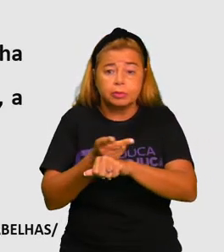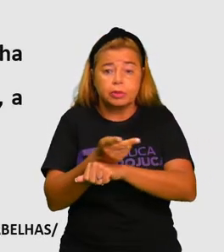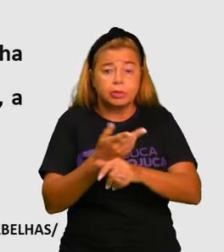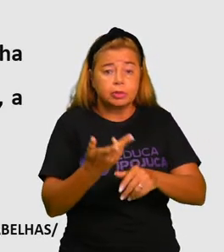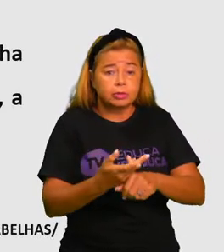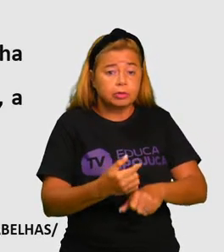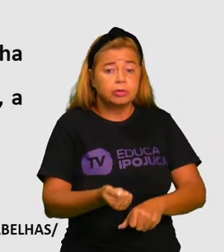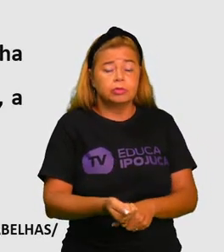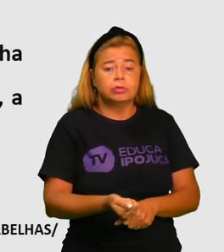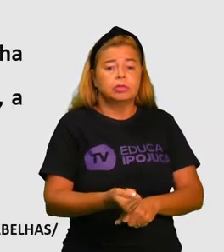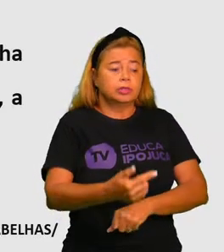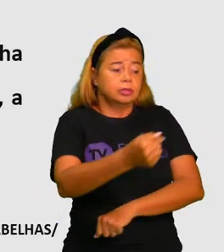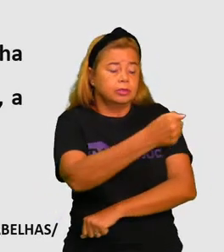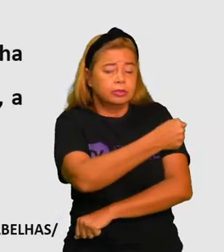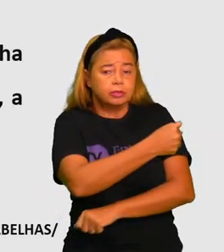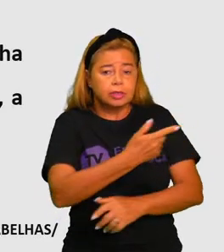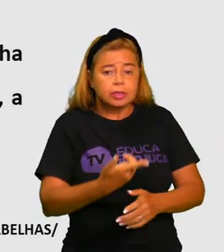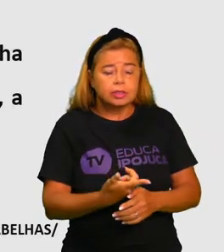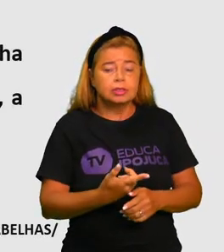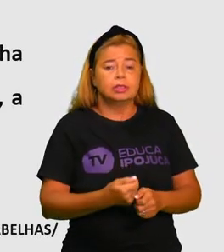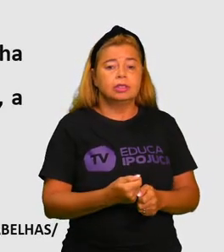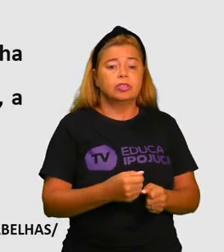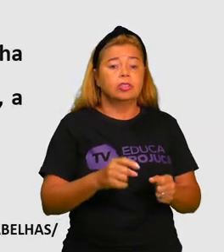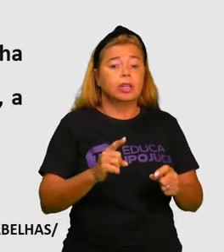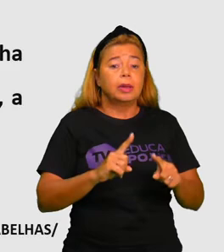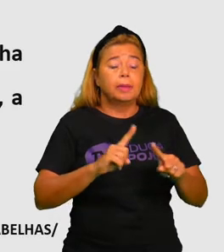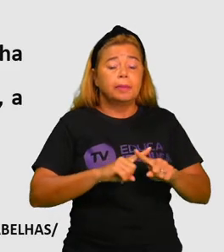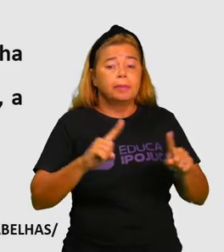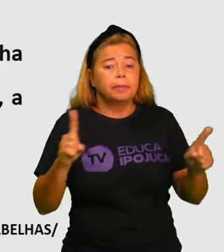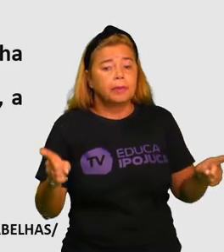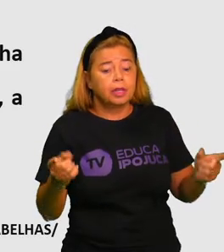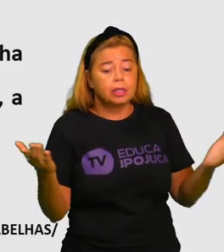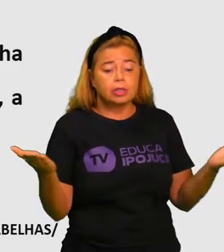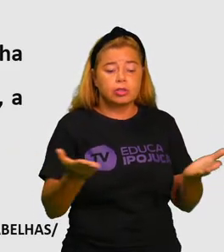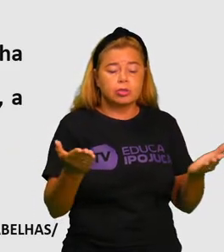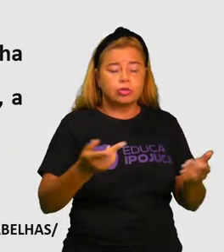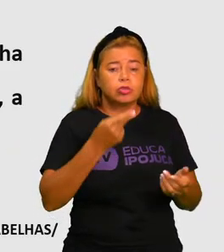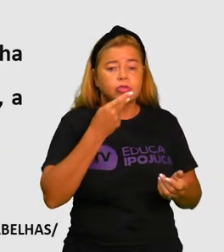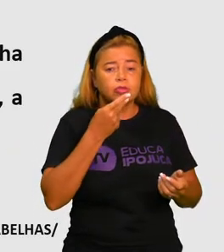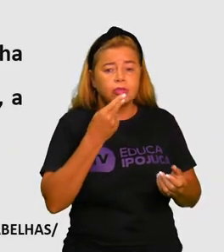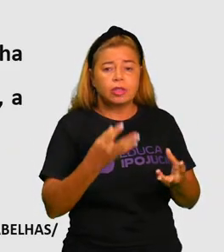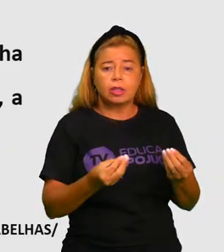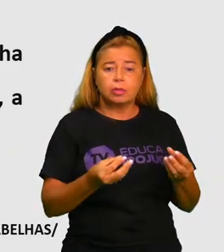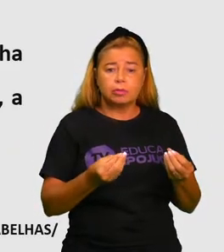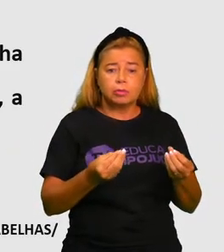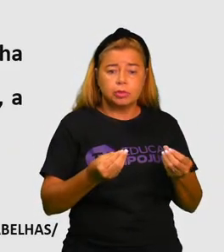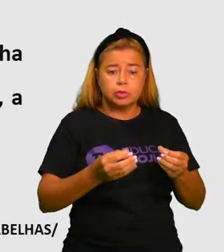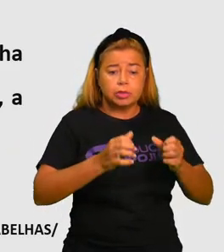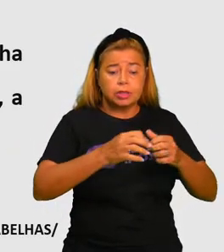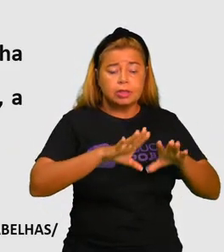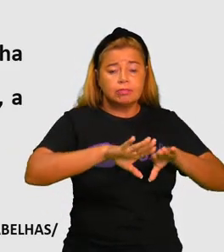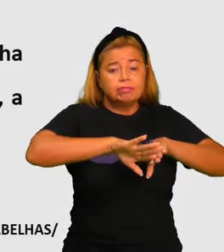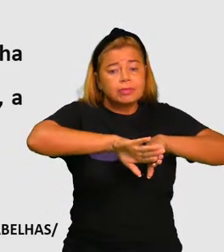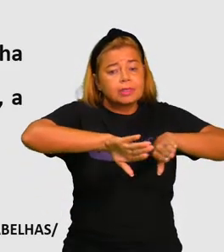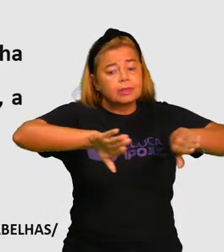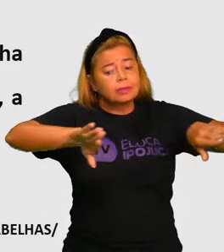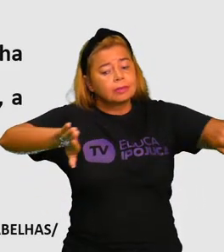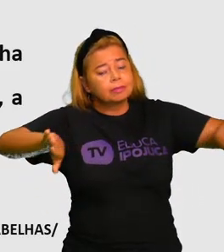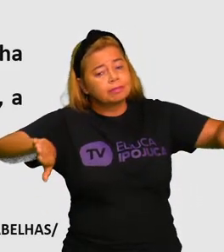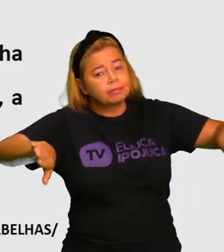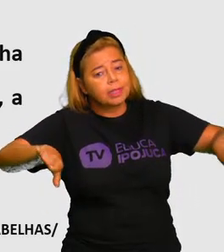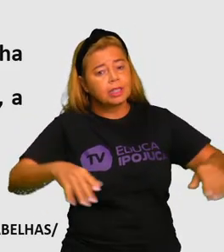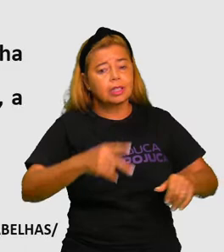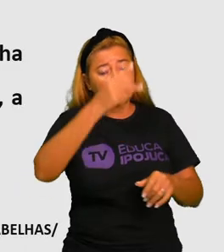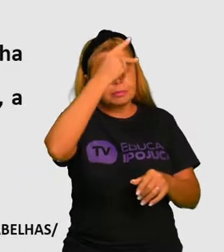pessoas é um distanciamento social ou seja ficar em casa de quarentena tem a escola